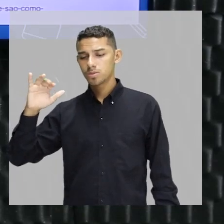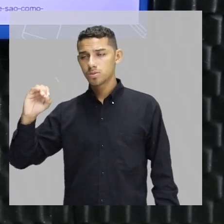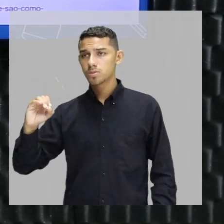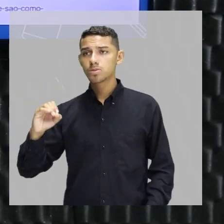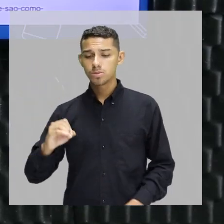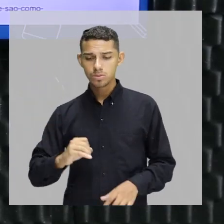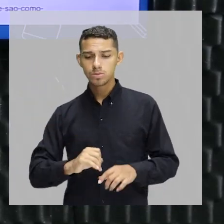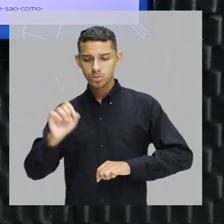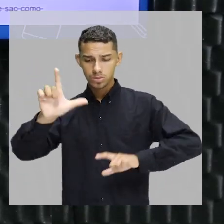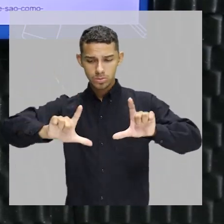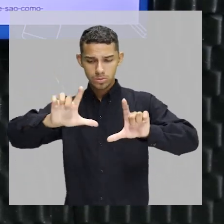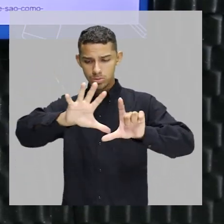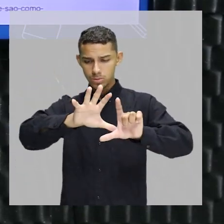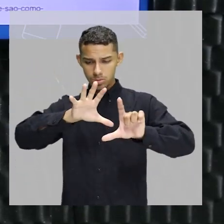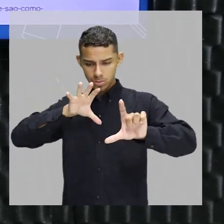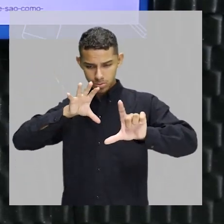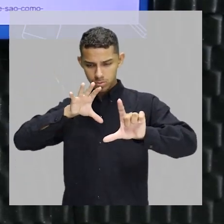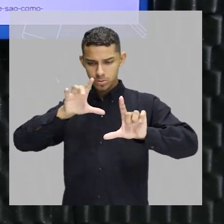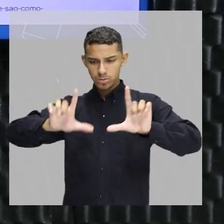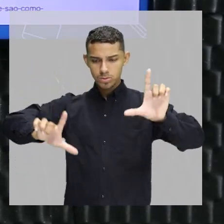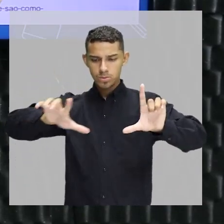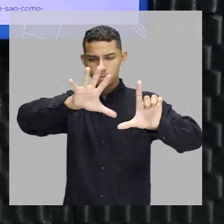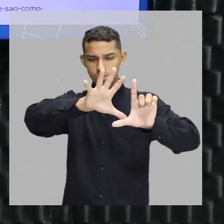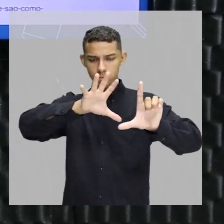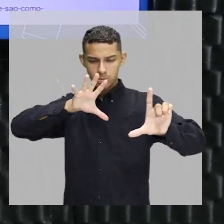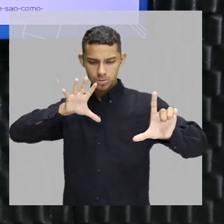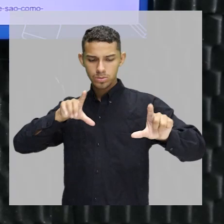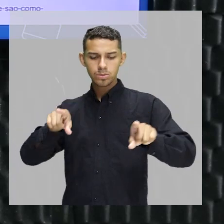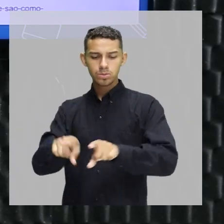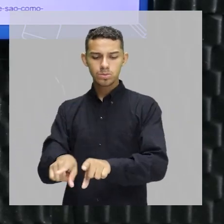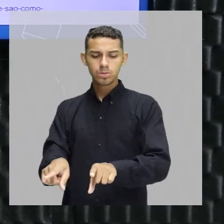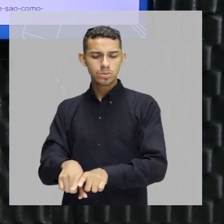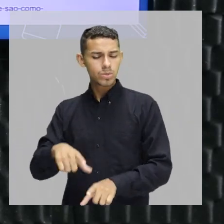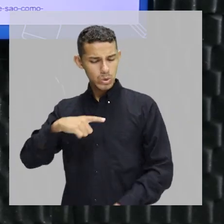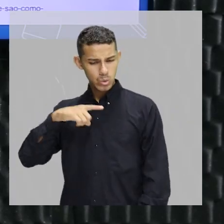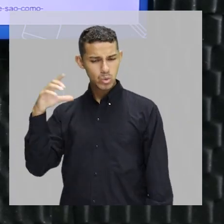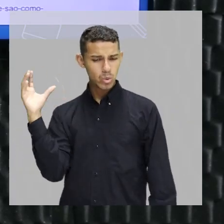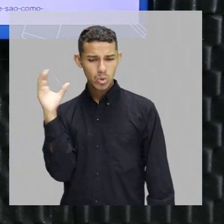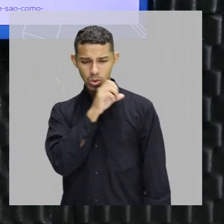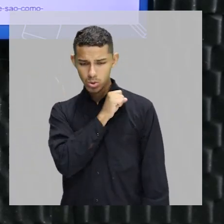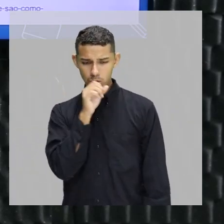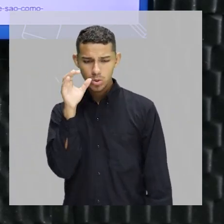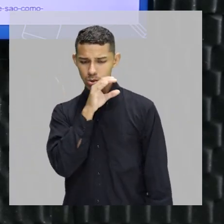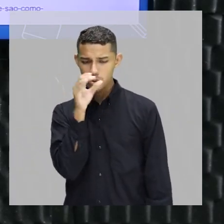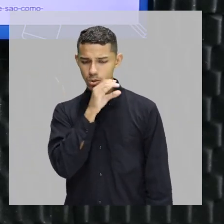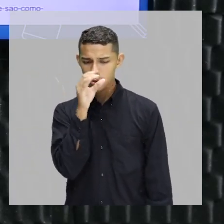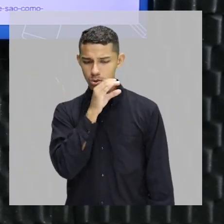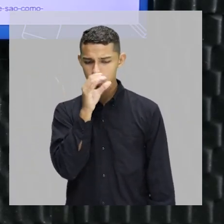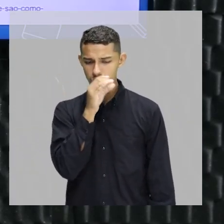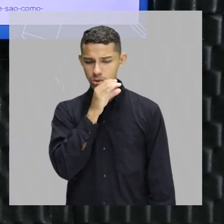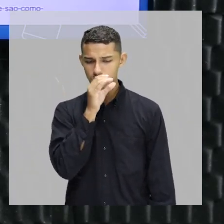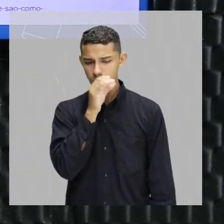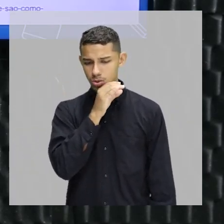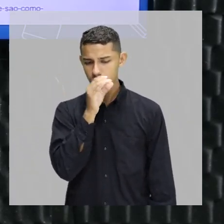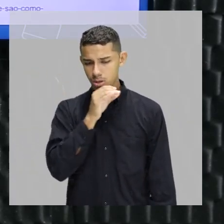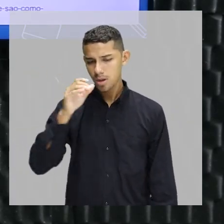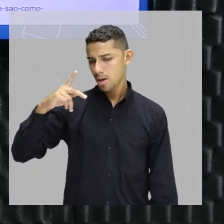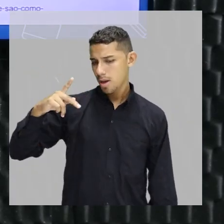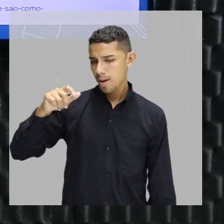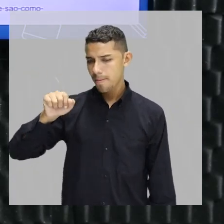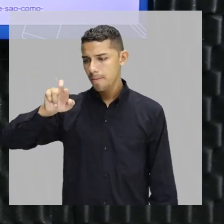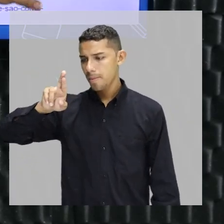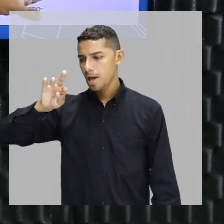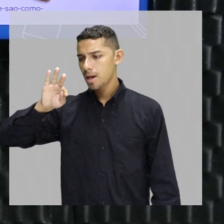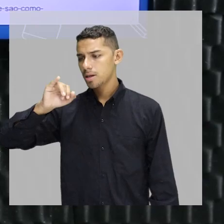televisão de tubo justamente por conta disso. Então nós temos um acelerador de partícula, tá ok? Esse acelerador de partícula ele vai emitir